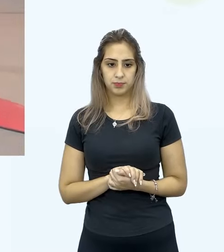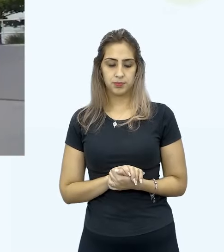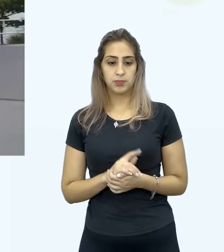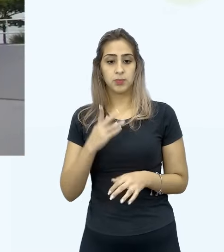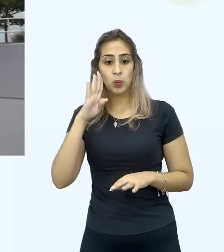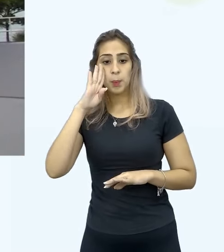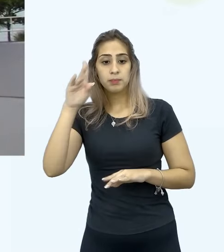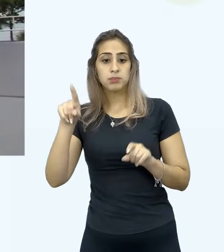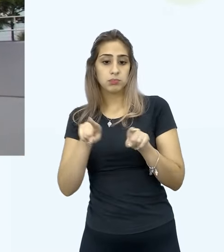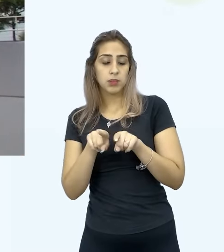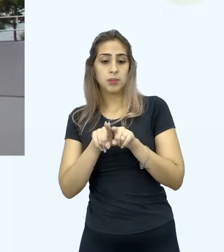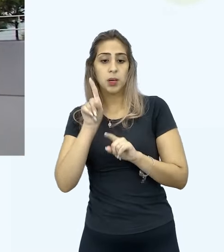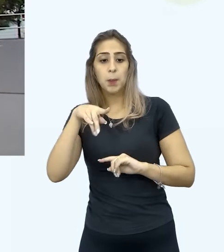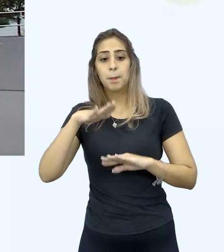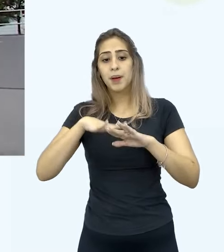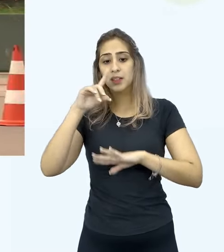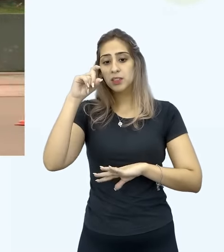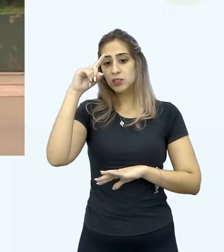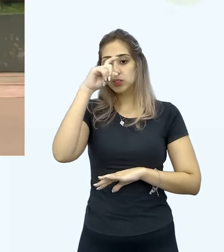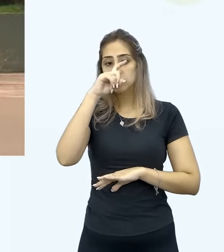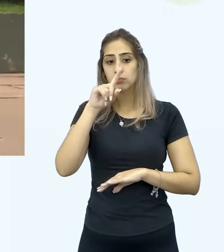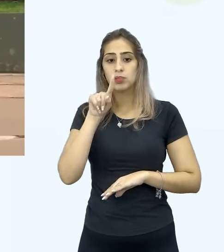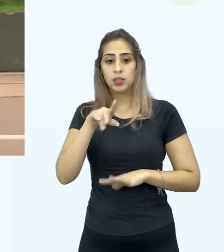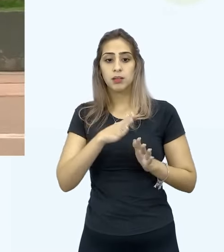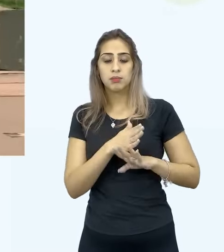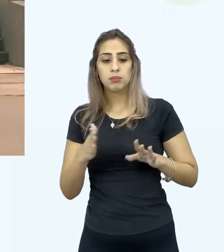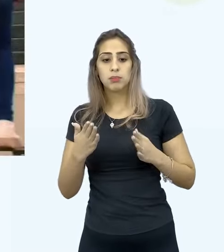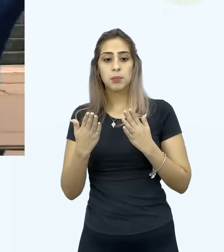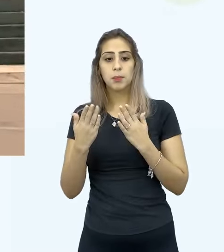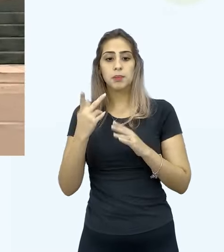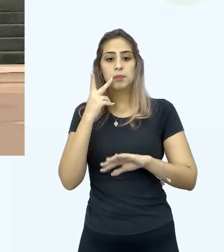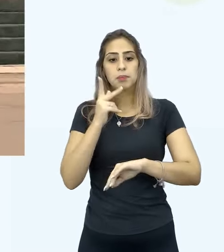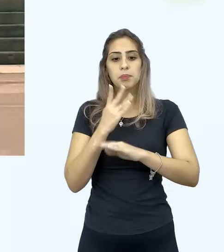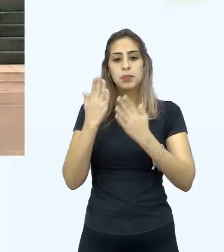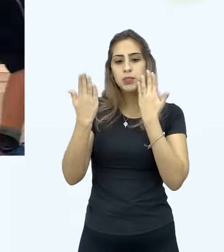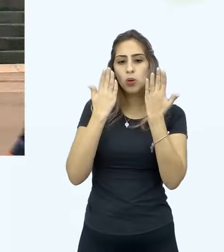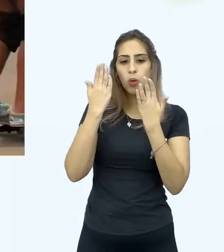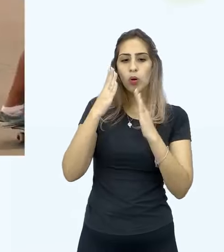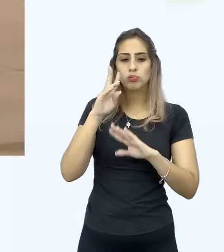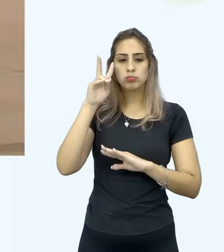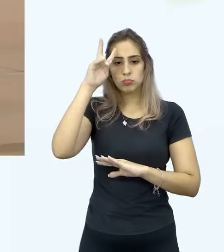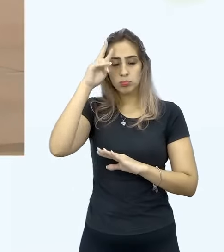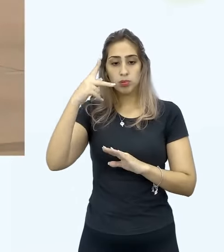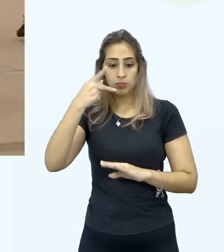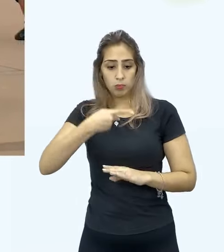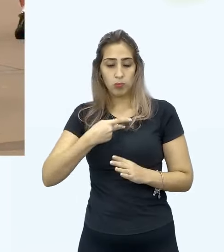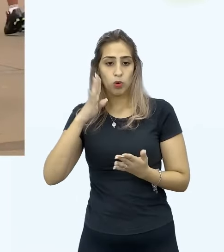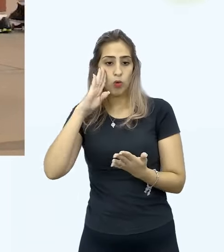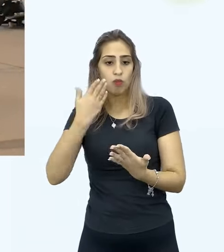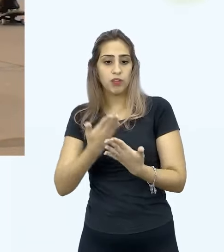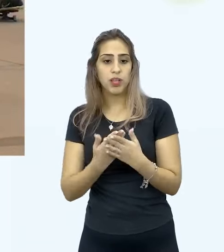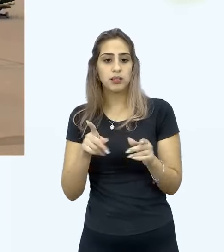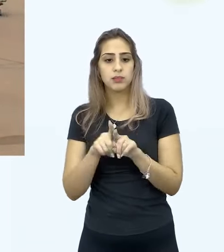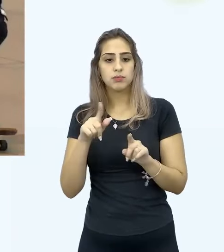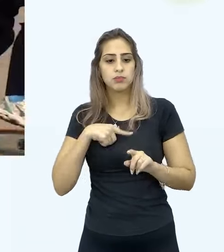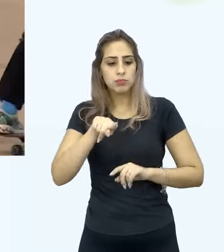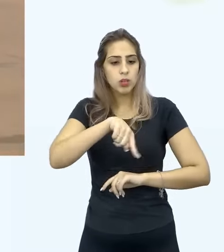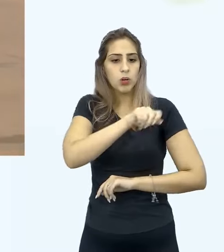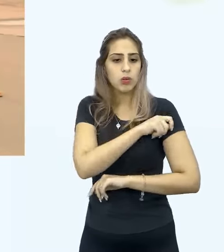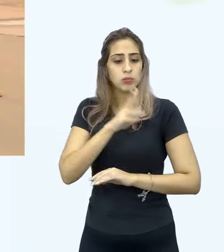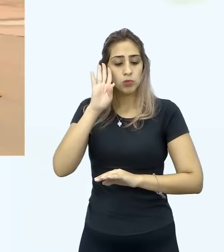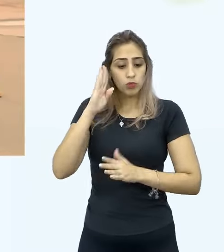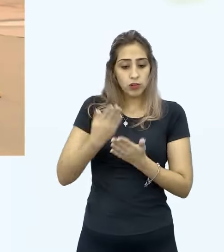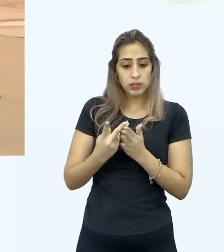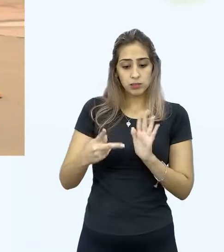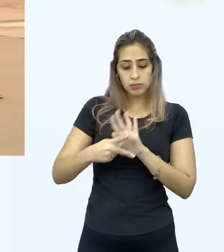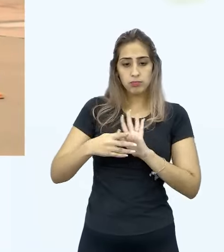E o principal também, que é o mais difícil, é a parte psicológica, a autoconfiança, os alunos irem adquirindo a confiança deles